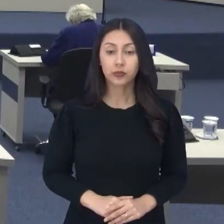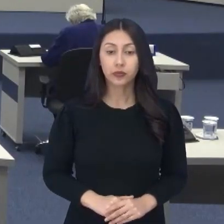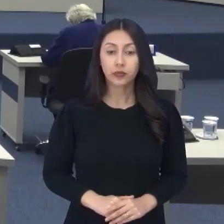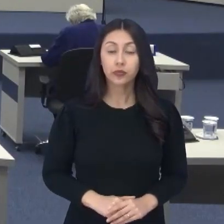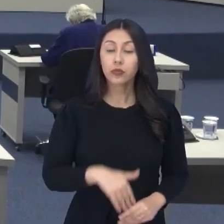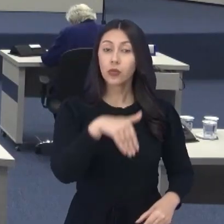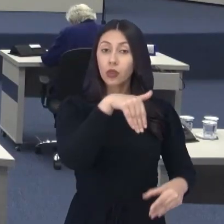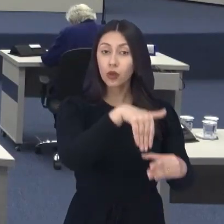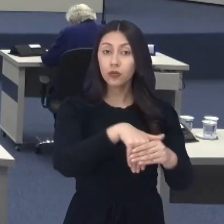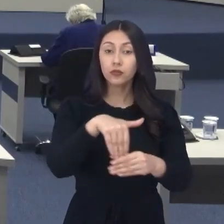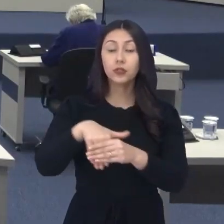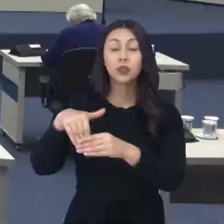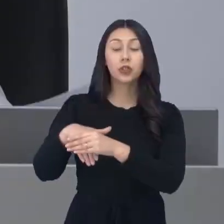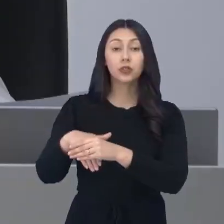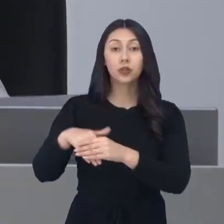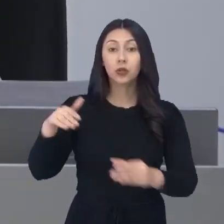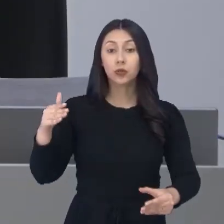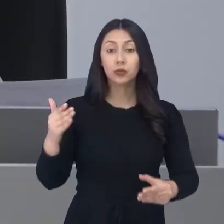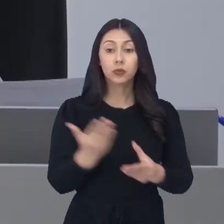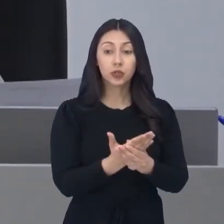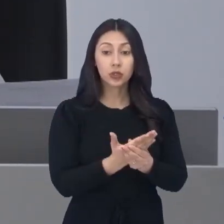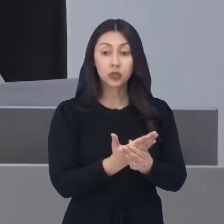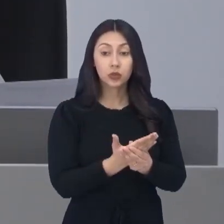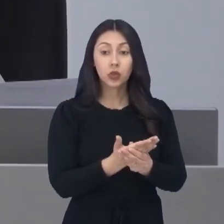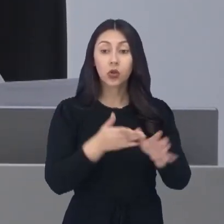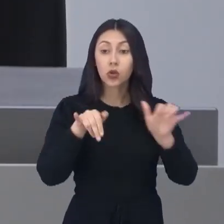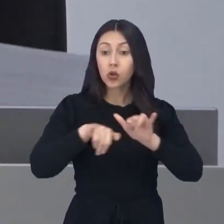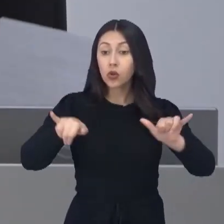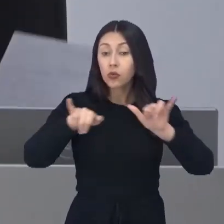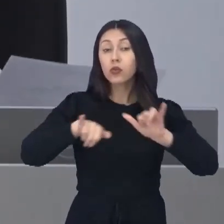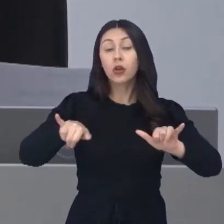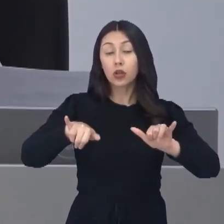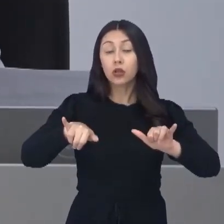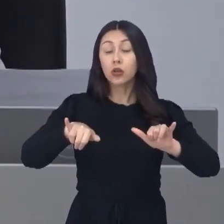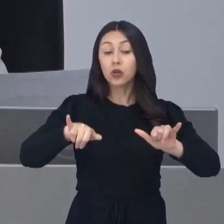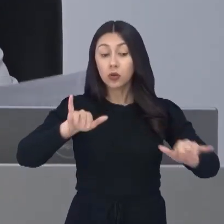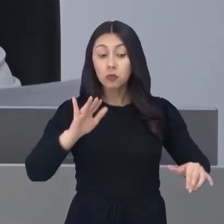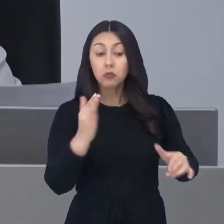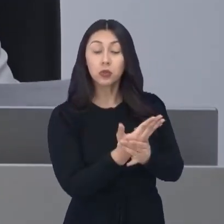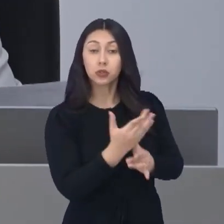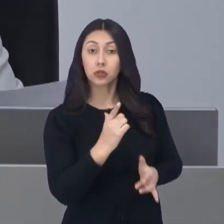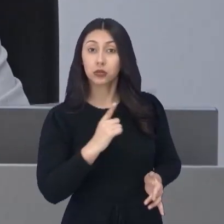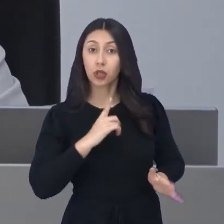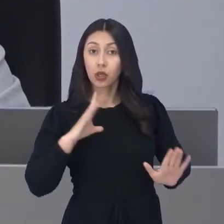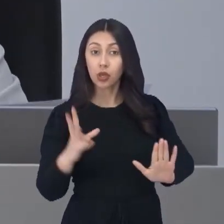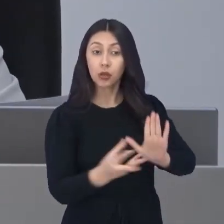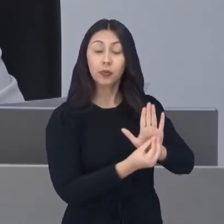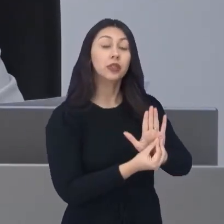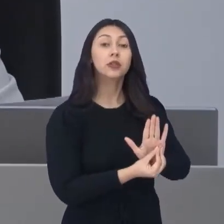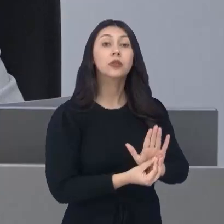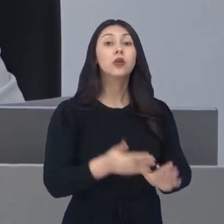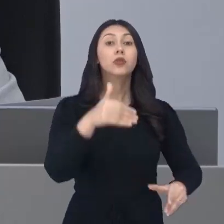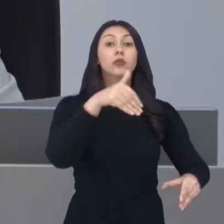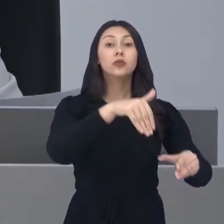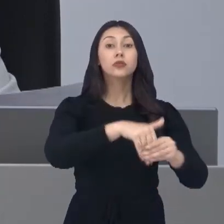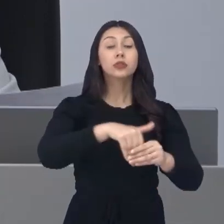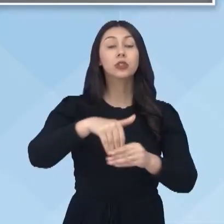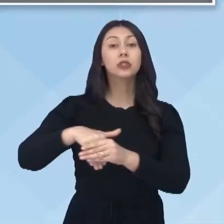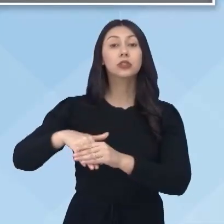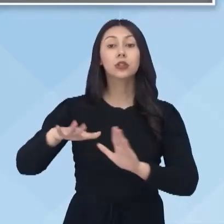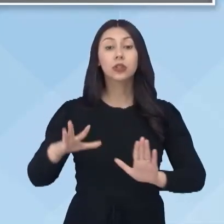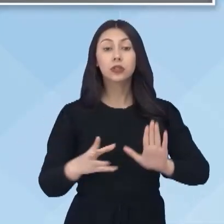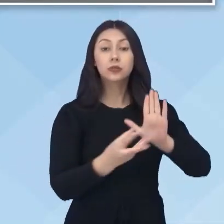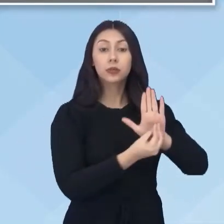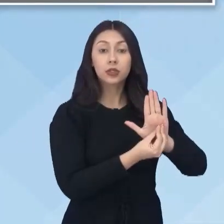Em votação, o processo. Informo os senhores vereadores que esse processo possui emenda. Em votação, a